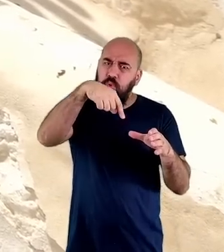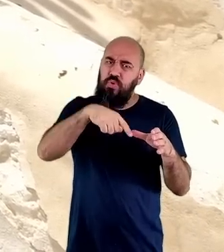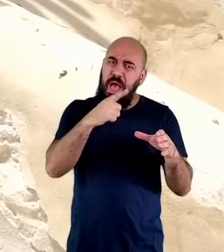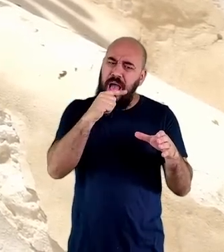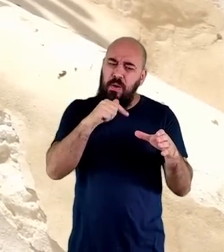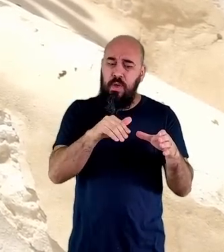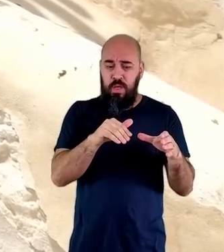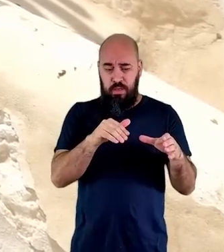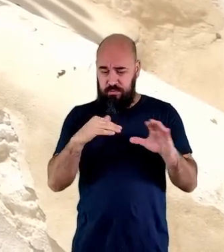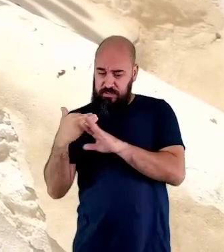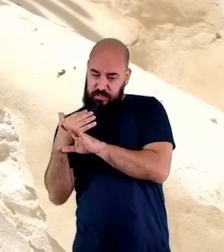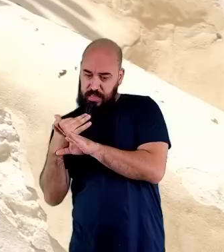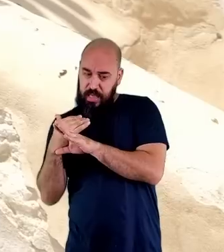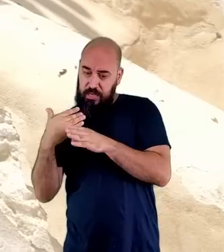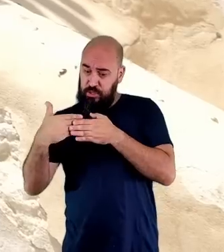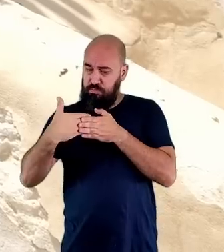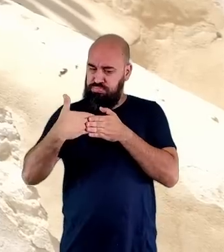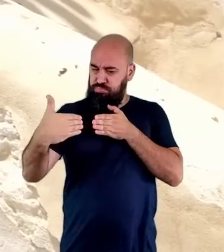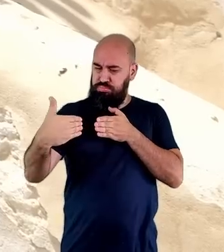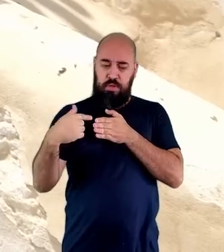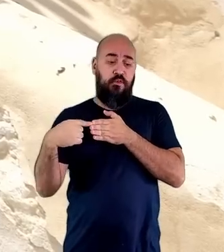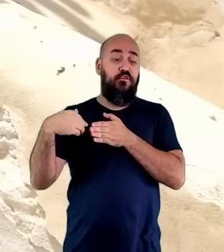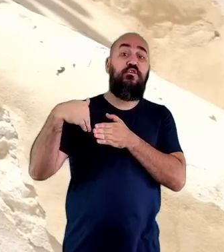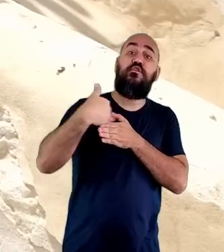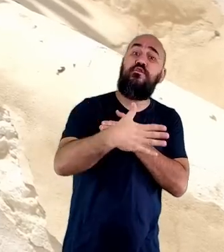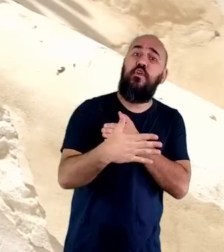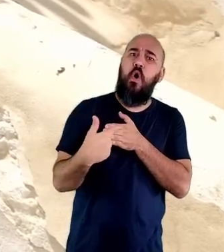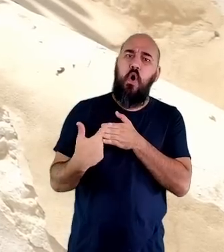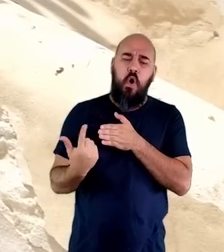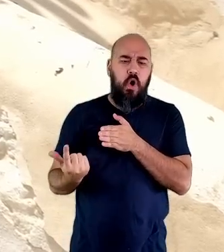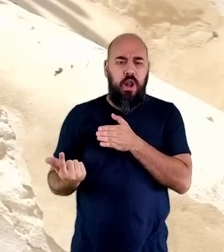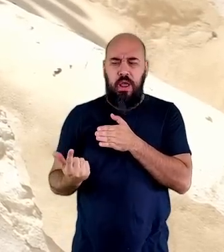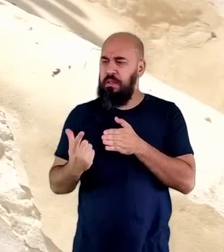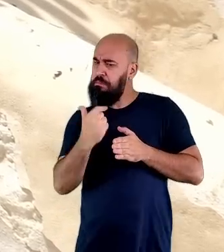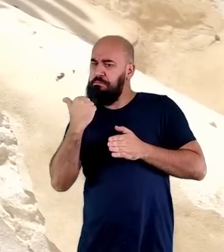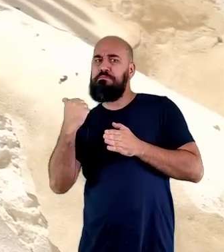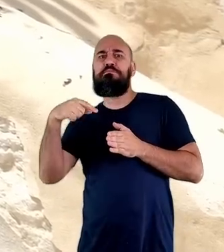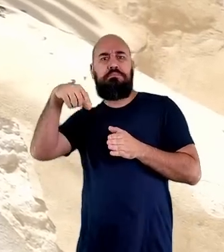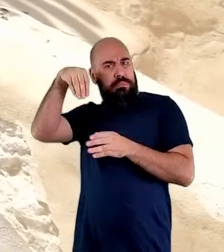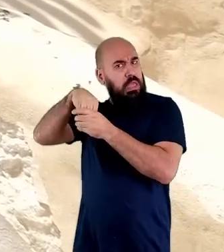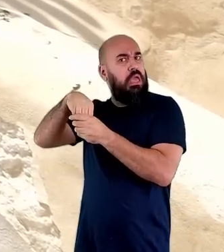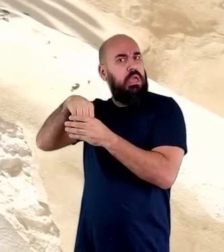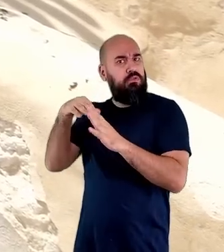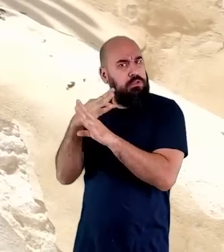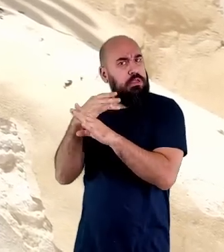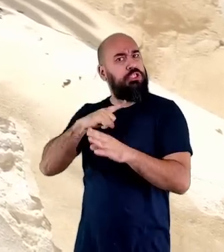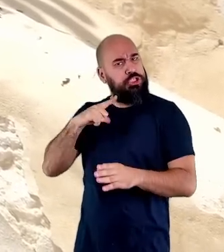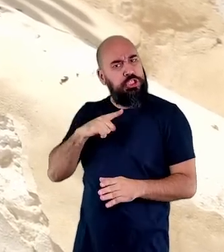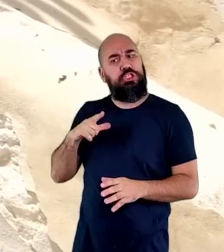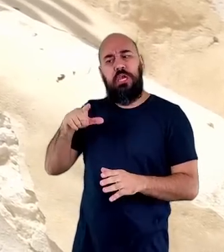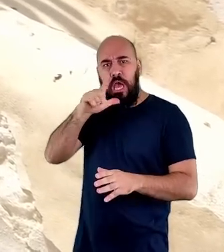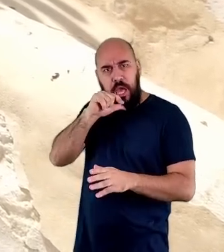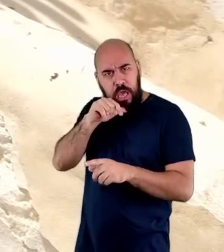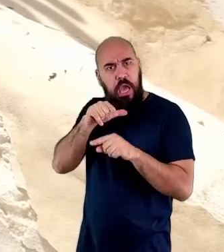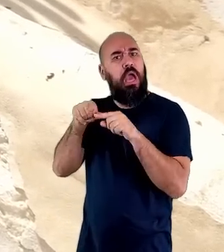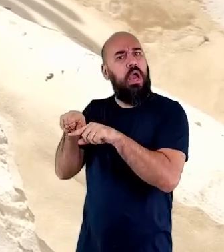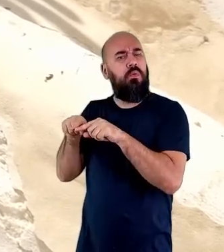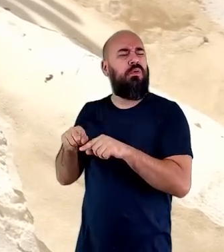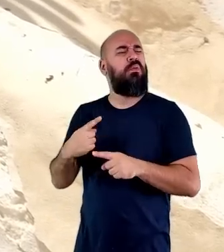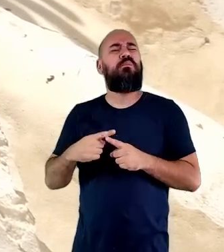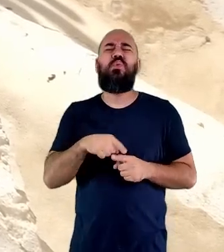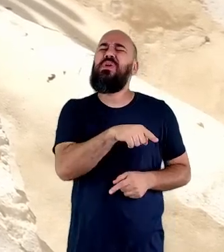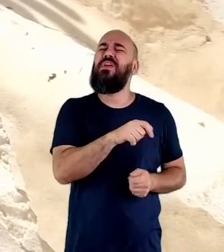da cidade, sendo que eles tinham um reservatório de água muito bem escondido lá dentro. Aí as ideias acabam